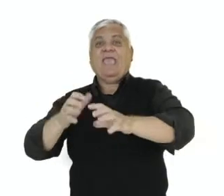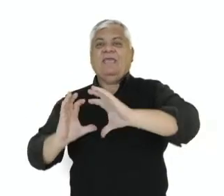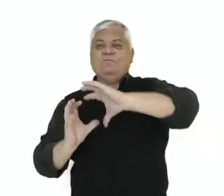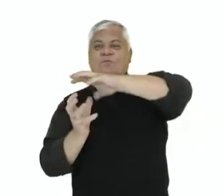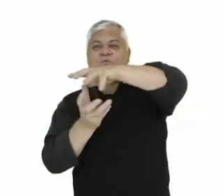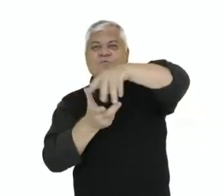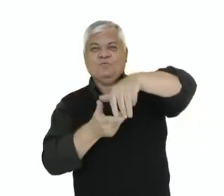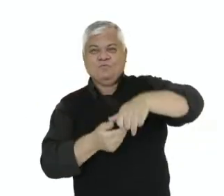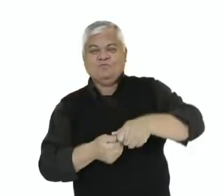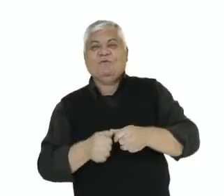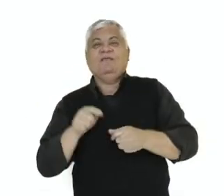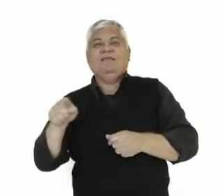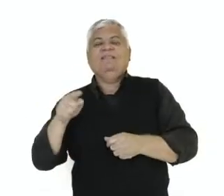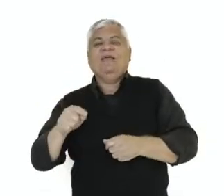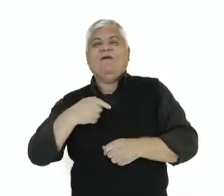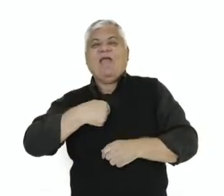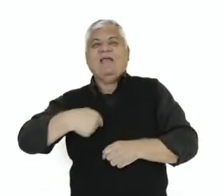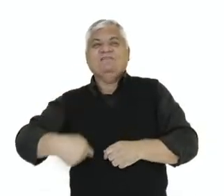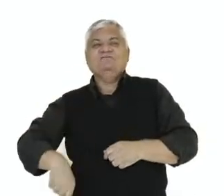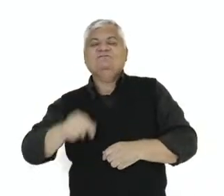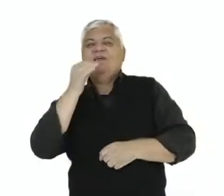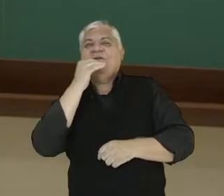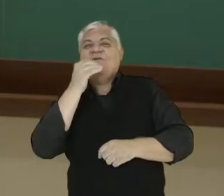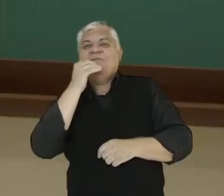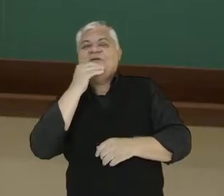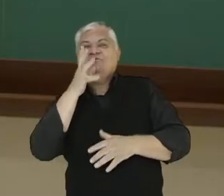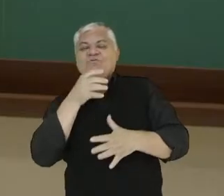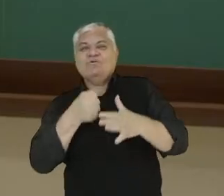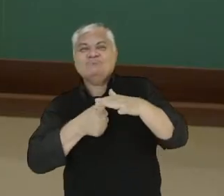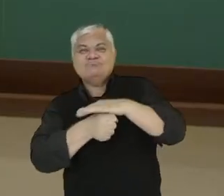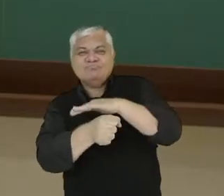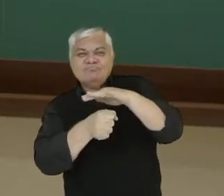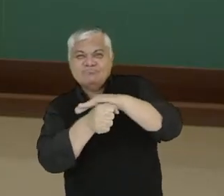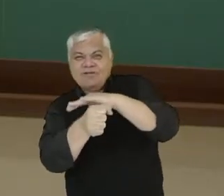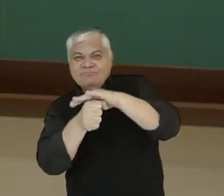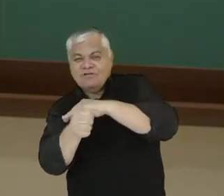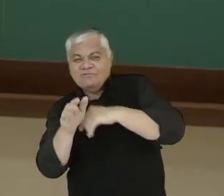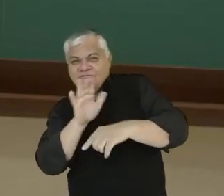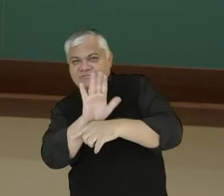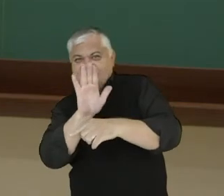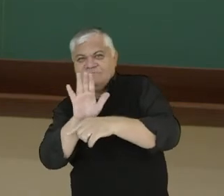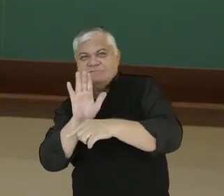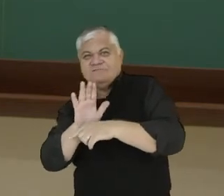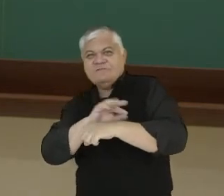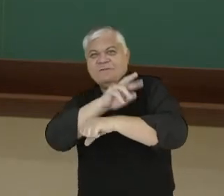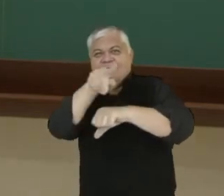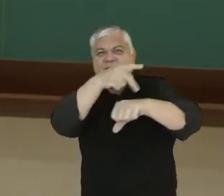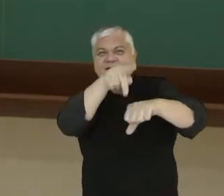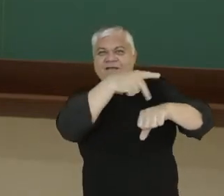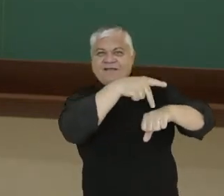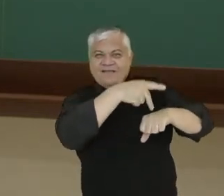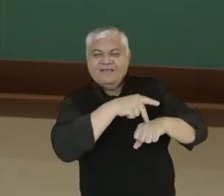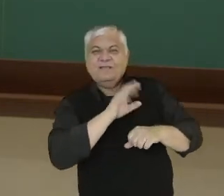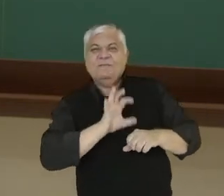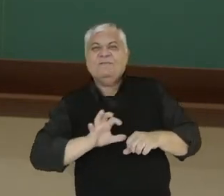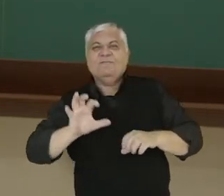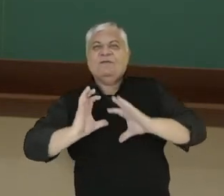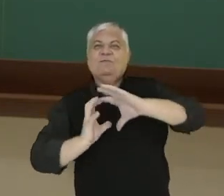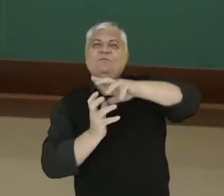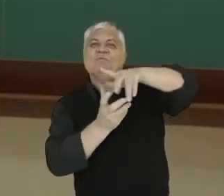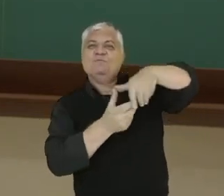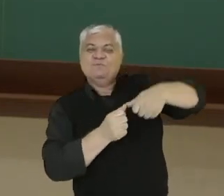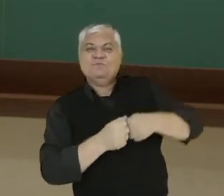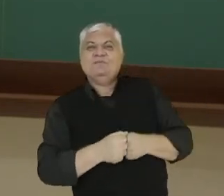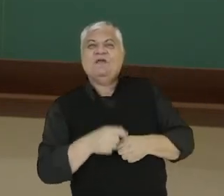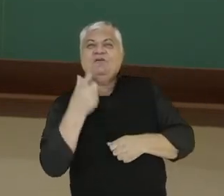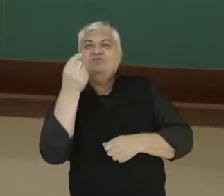a investir em diversos setores internos e também em outras regiões do mundo. Os